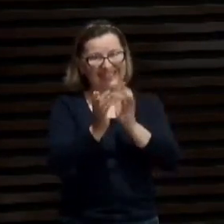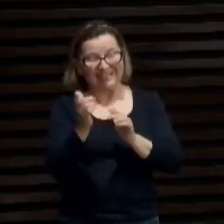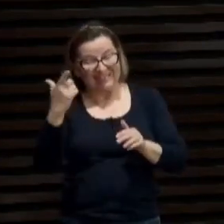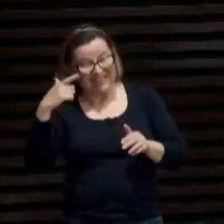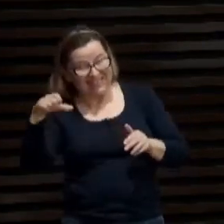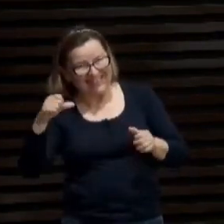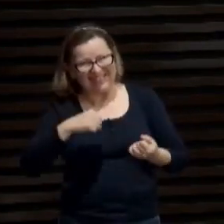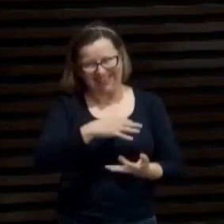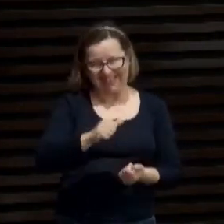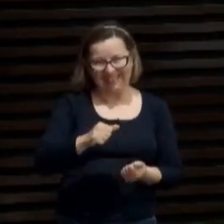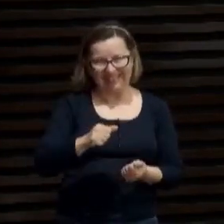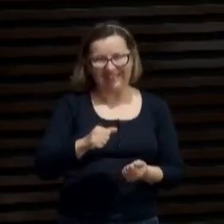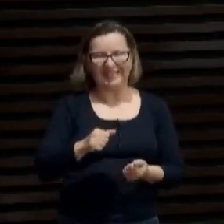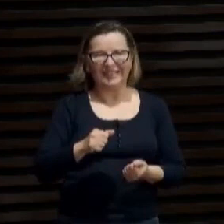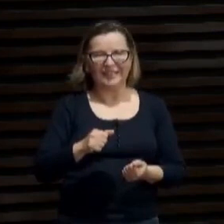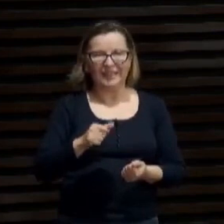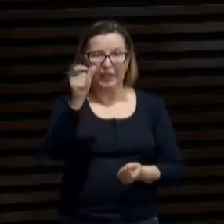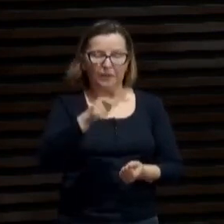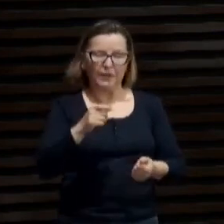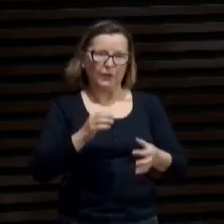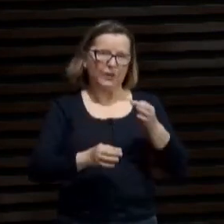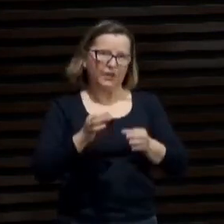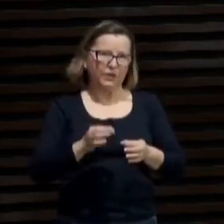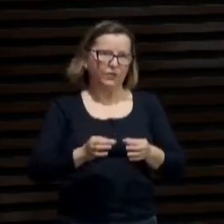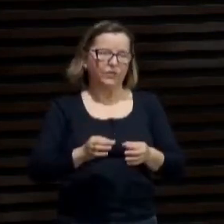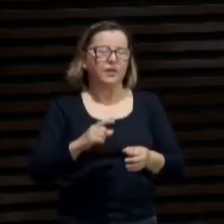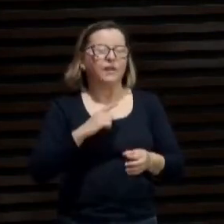dos justos, mas Deus de todas o livra.